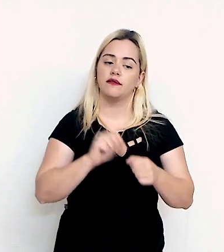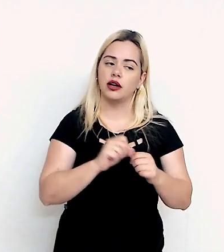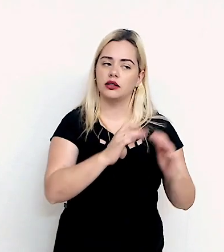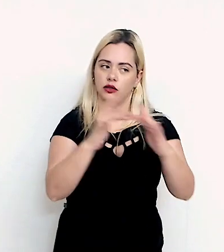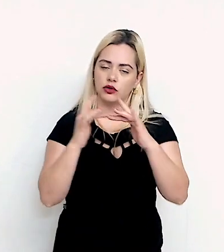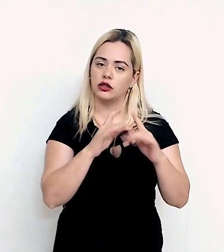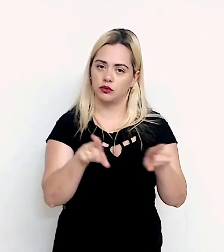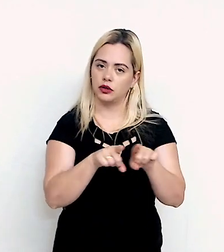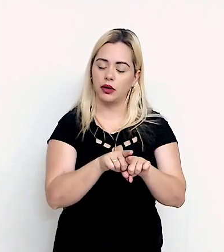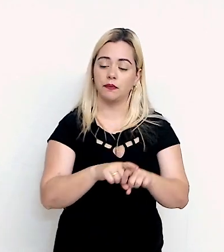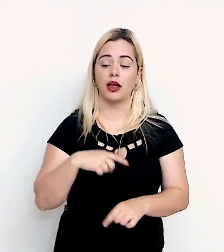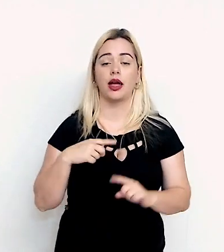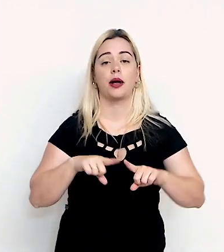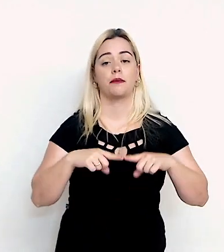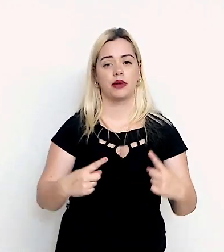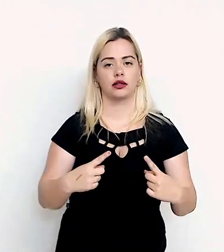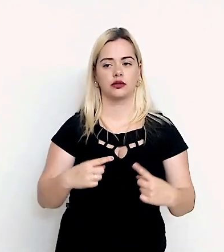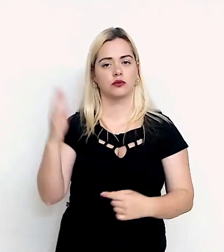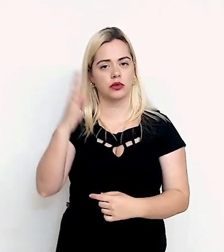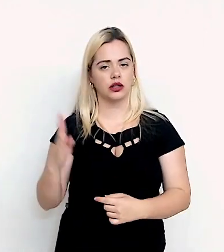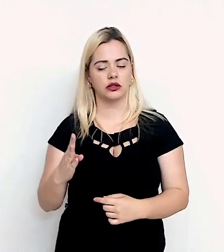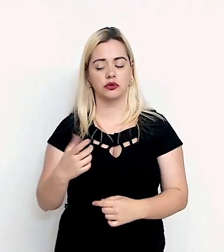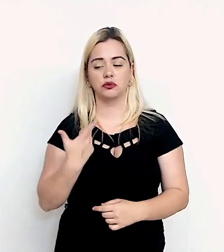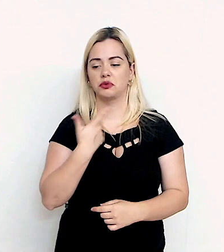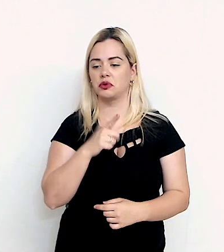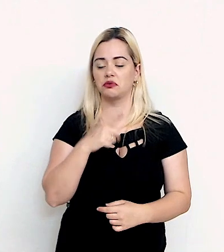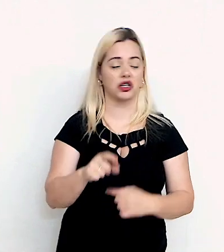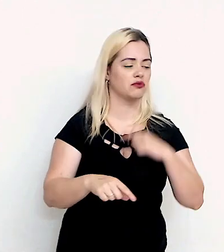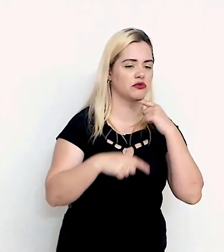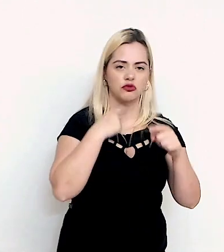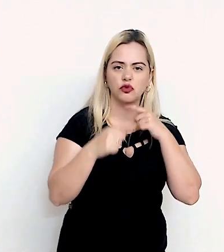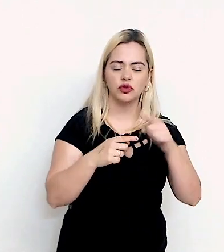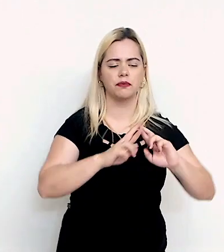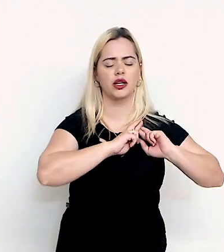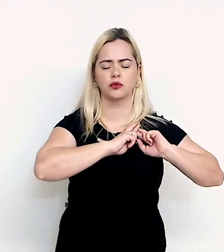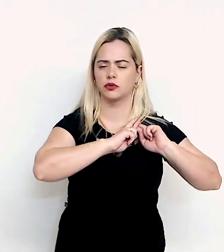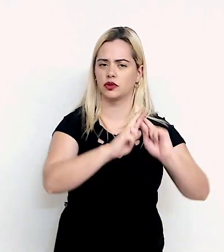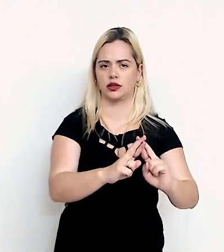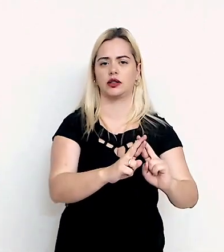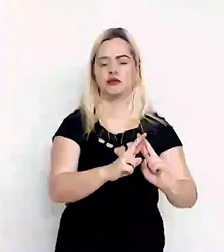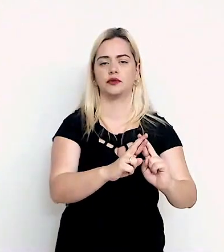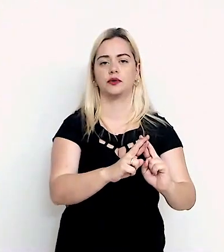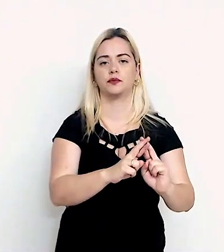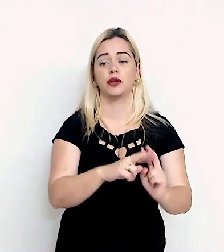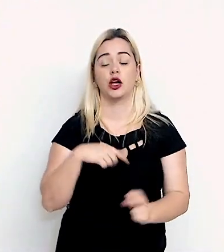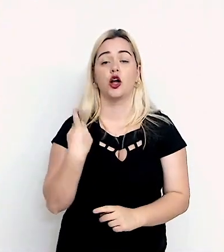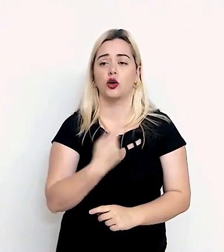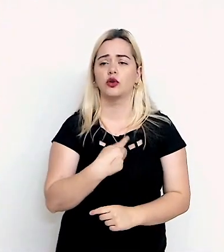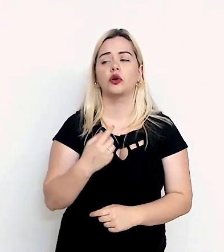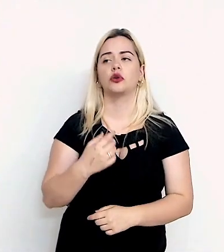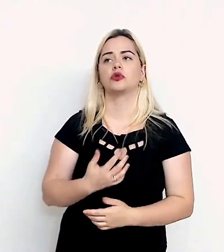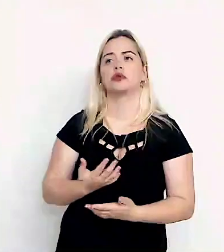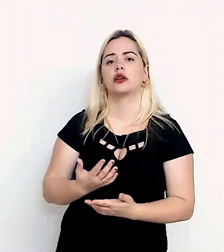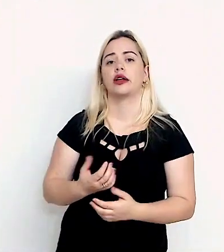Mas a nossa contribuição será sem dúvida uma contribuição responsável nós esperamos eu